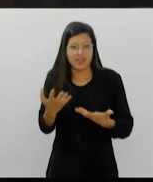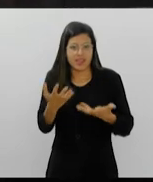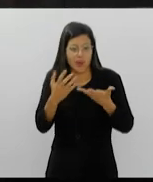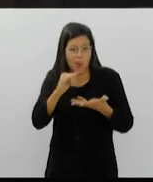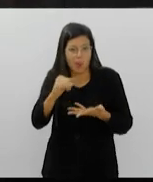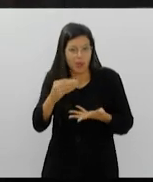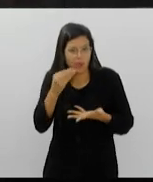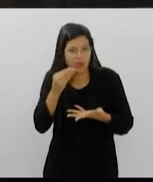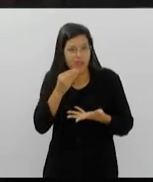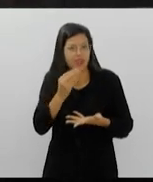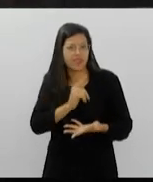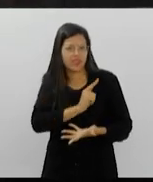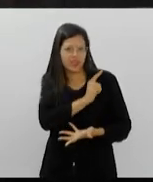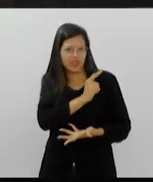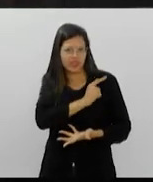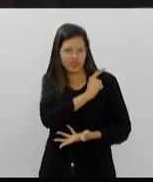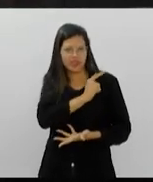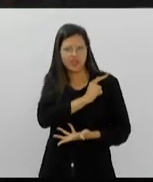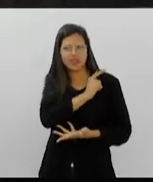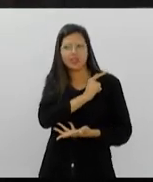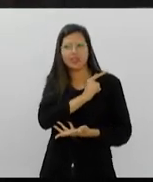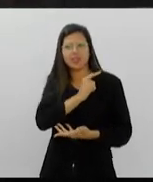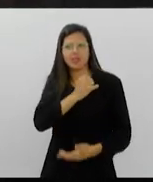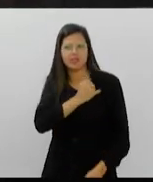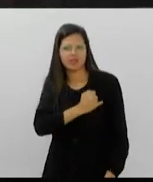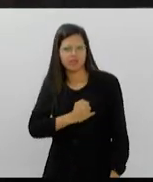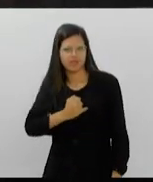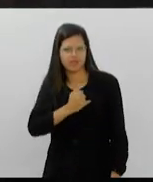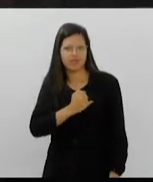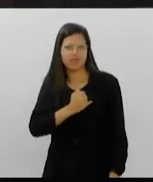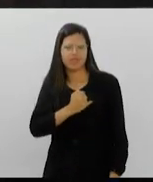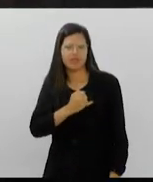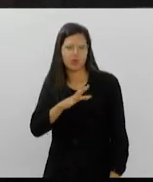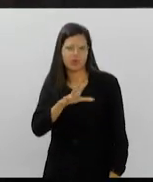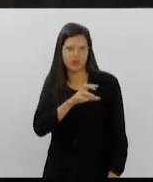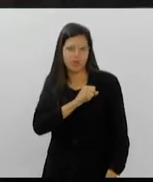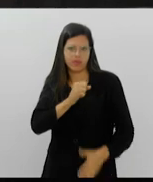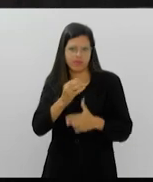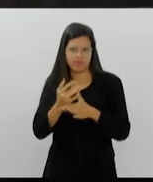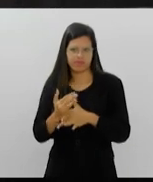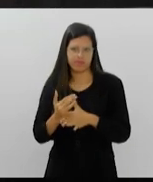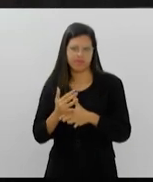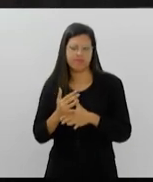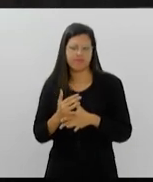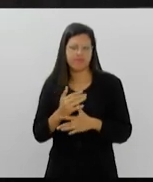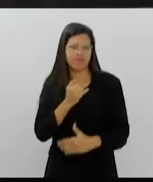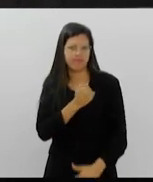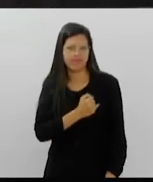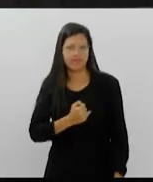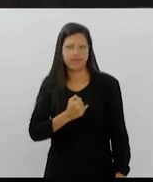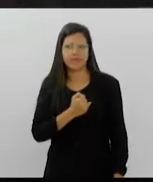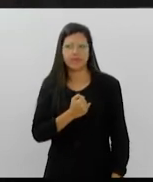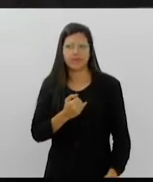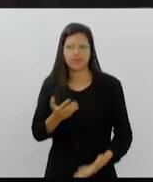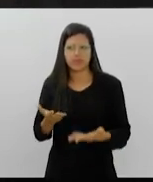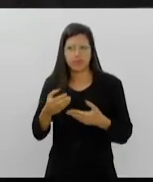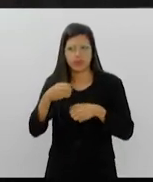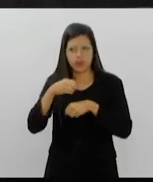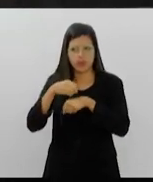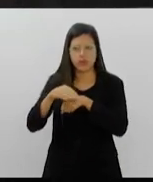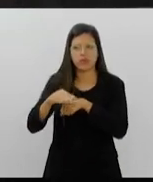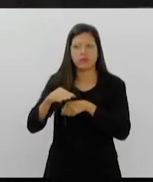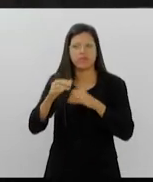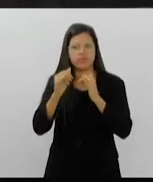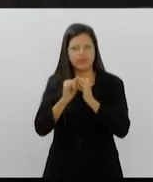fazer a gestão da nossa tão amada cidade de São João de Meriti. Eu quero dizer e mandar uma mensagem